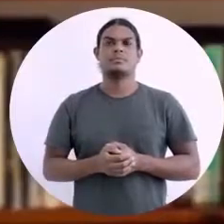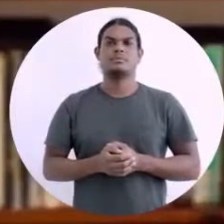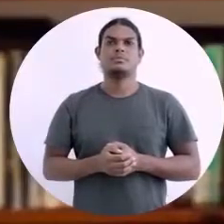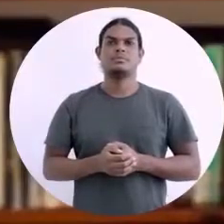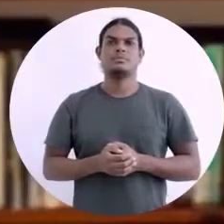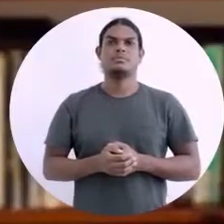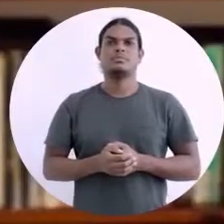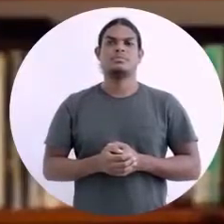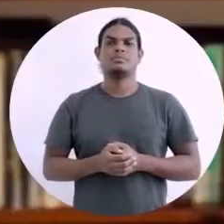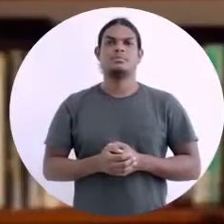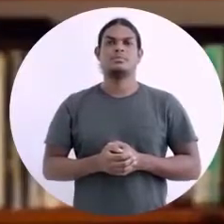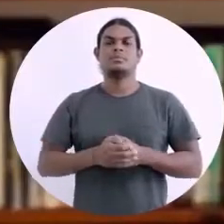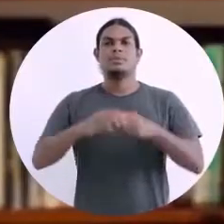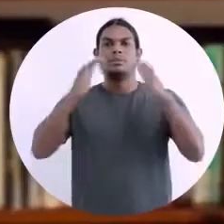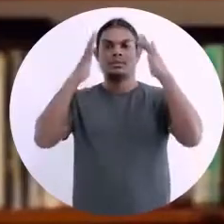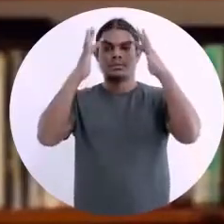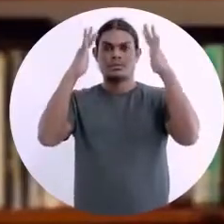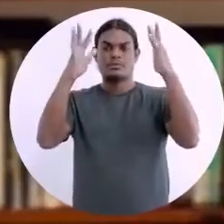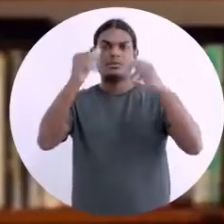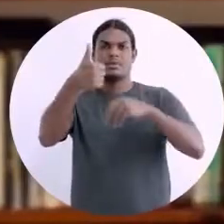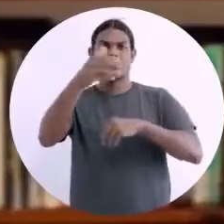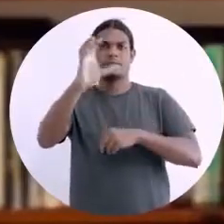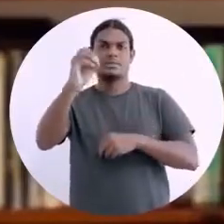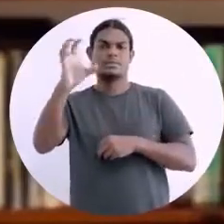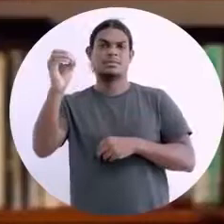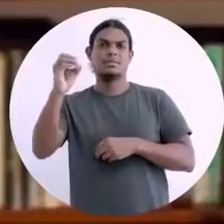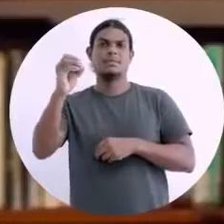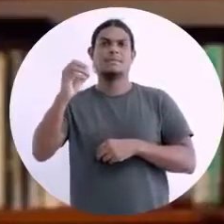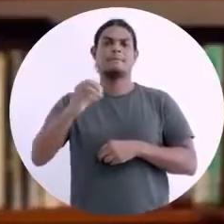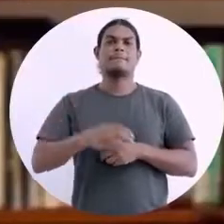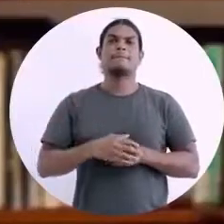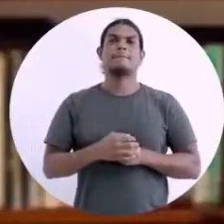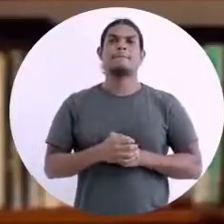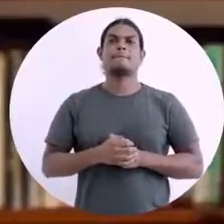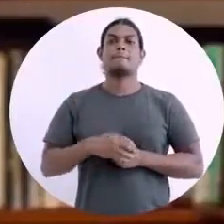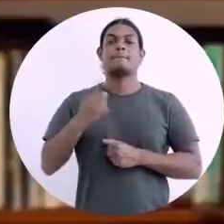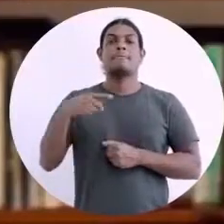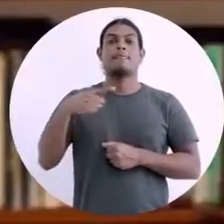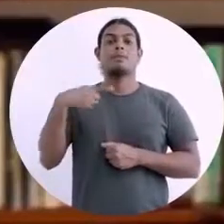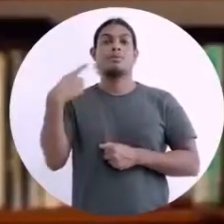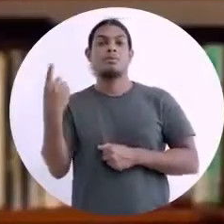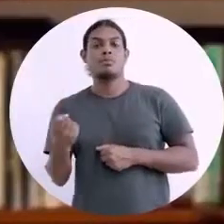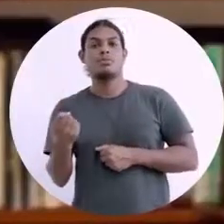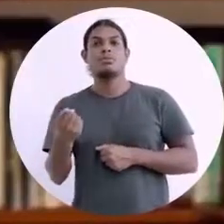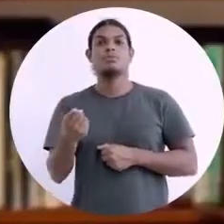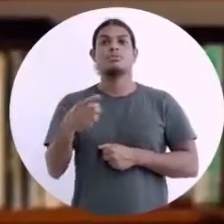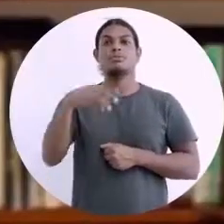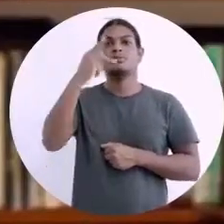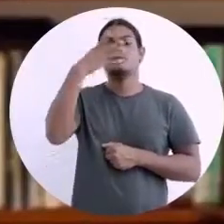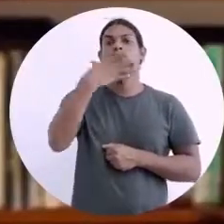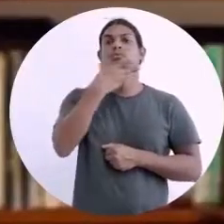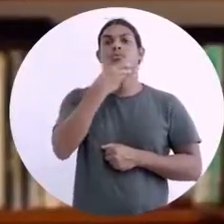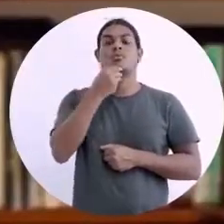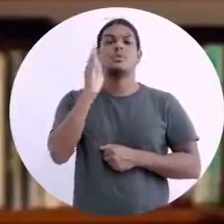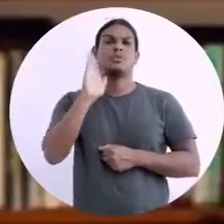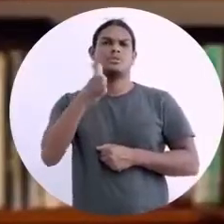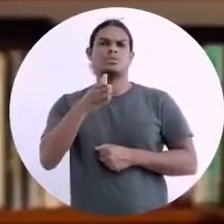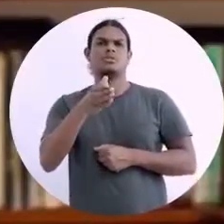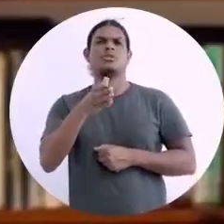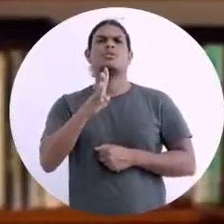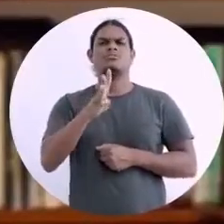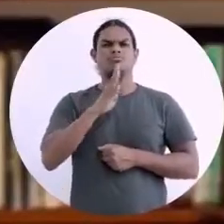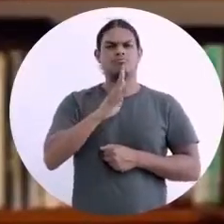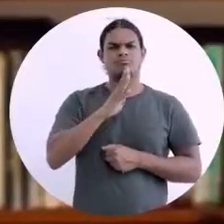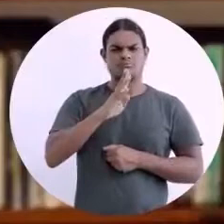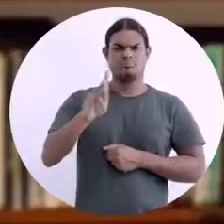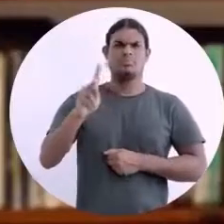era o 100, bom, filosofia 100. Em seguida, quando o homem já conhece-se a si mesmo, ele começou a se